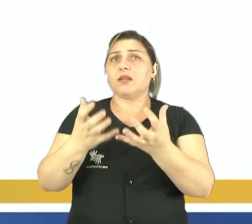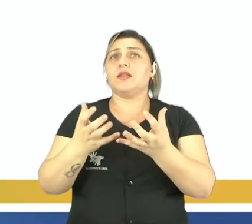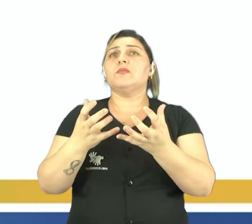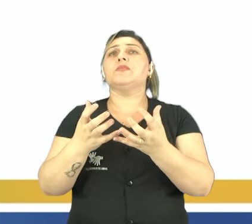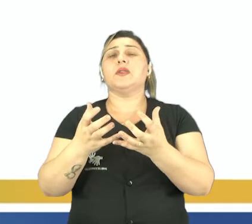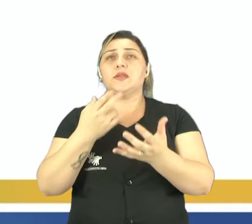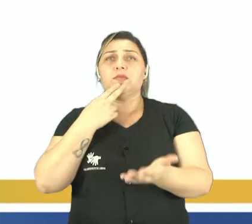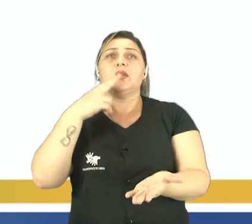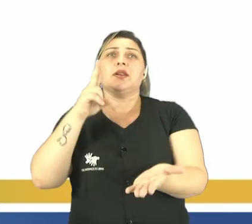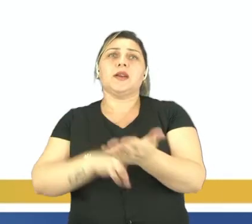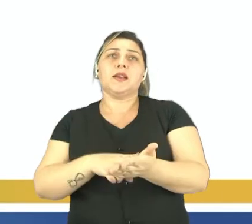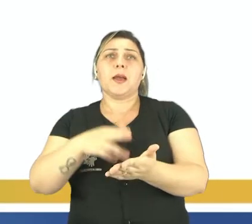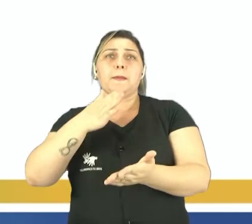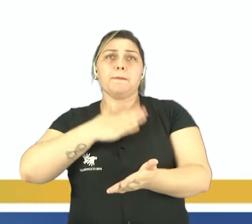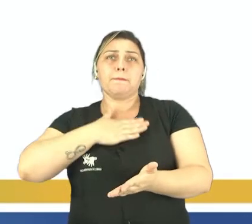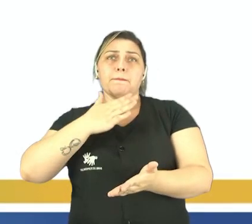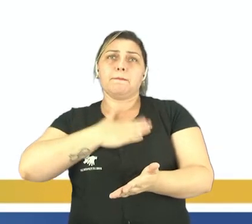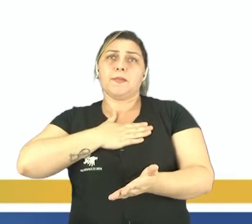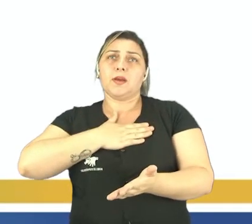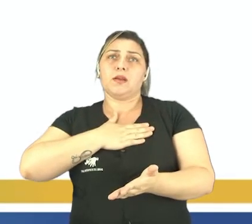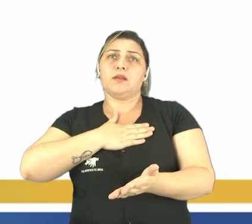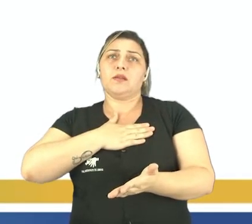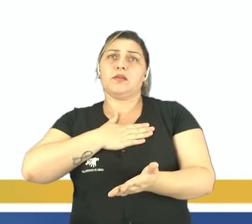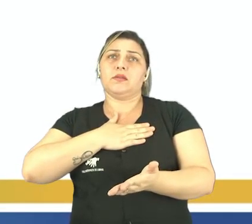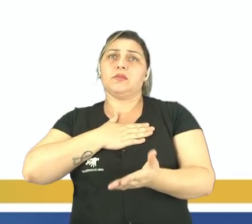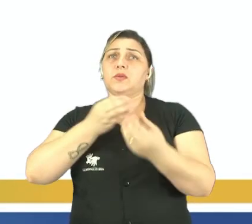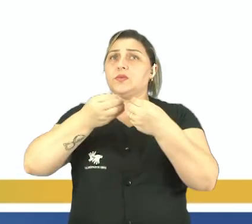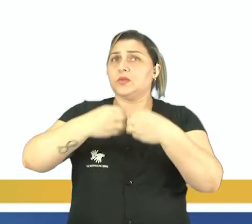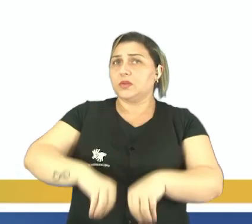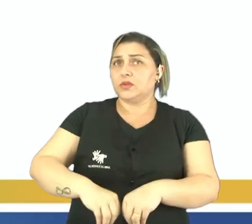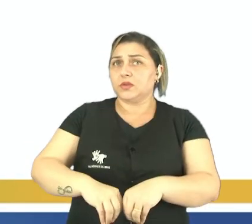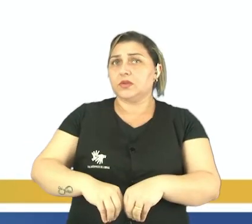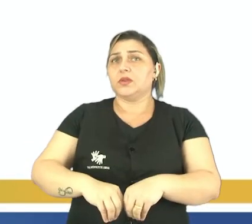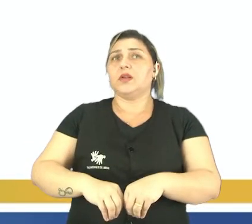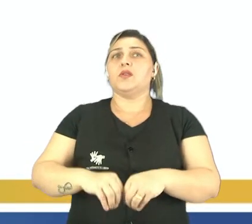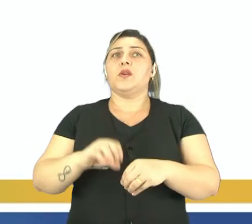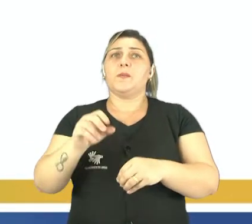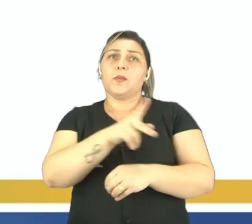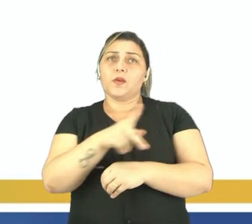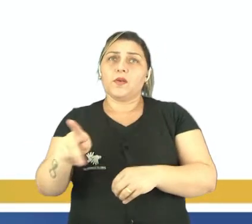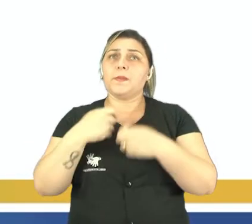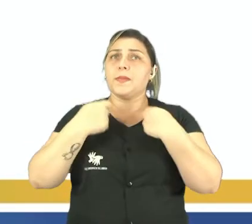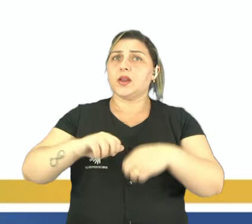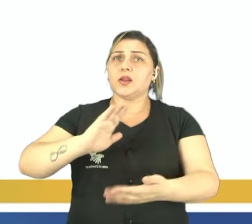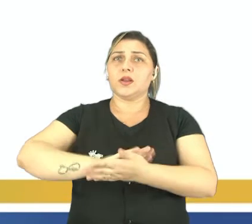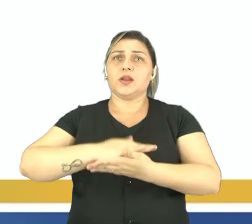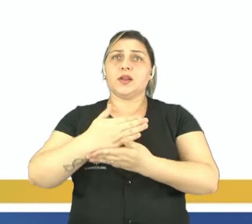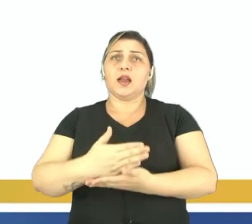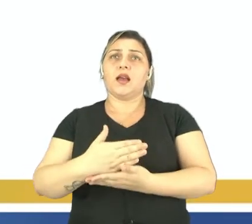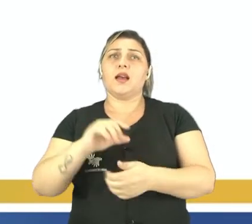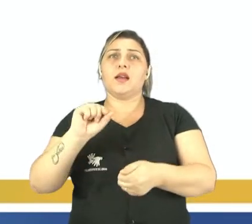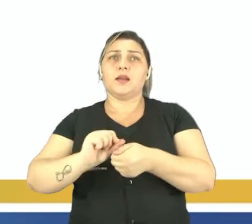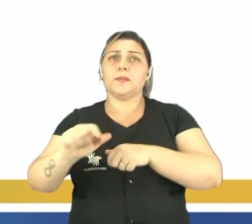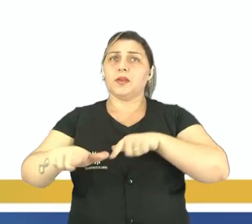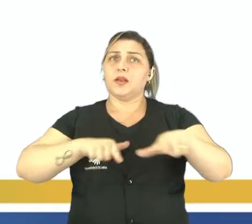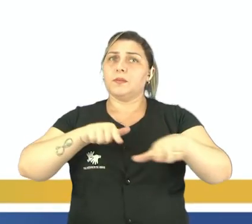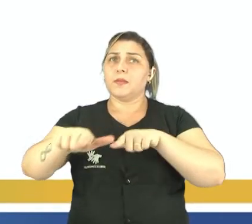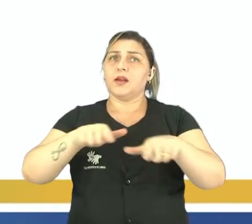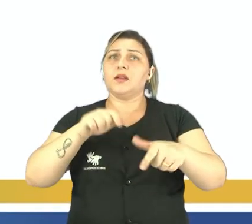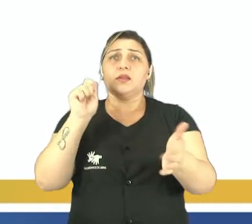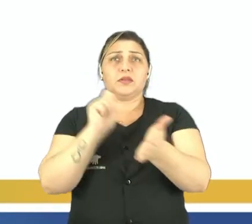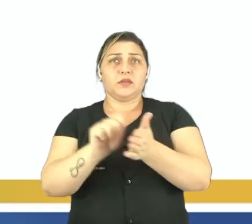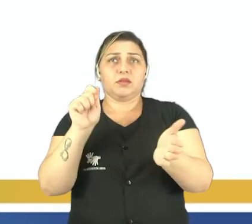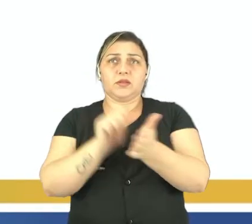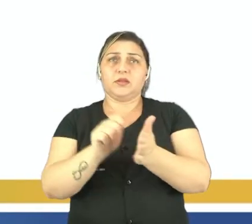Quero expressar por meio desta carta meu descontentamento, visto que sou professor e preciso de notebook para realizar meu trabalho.